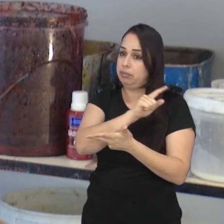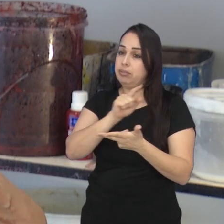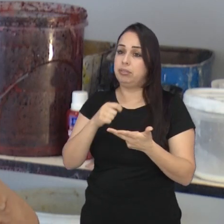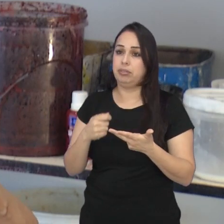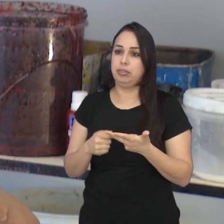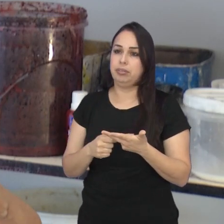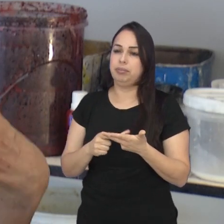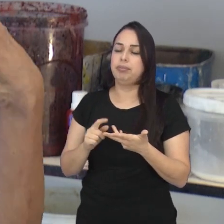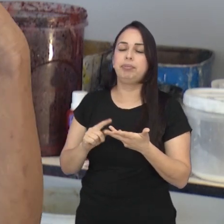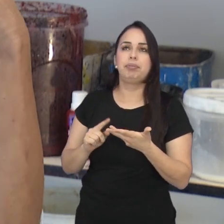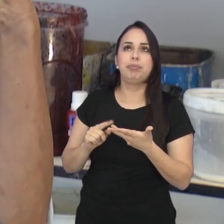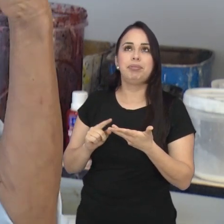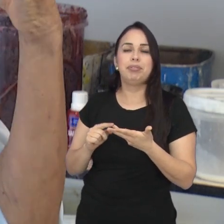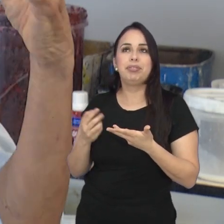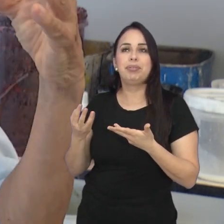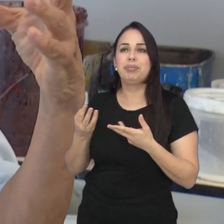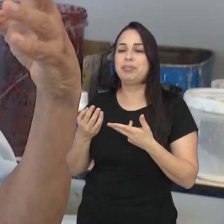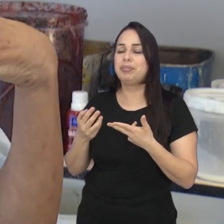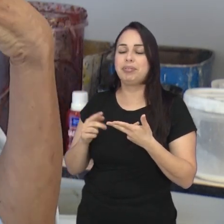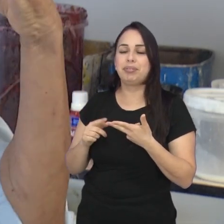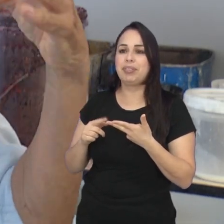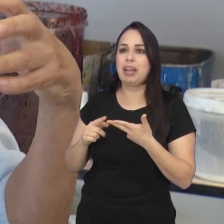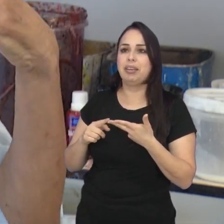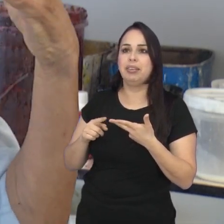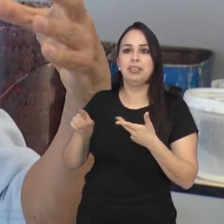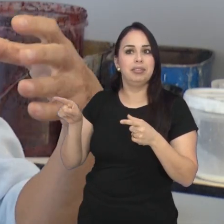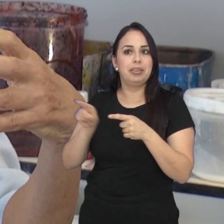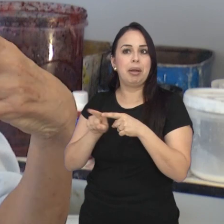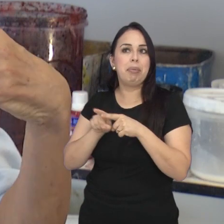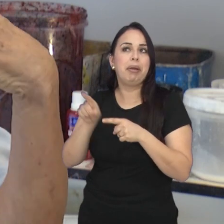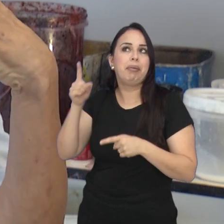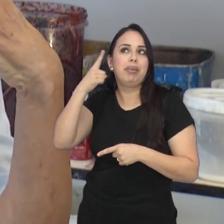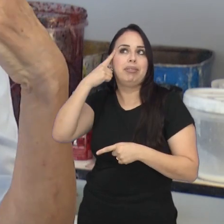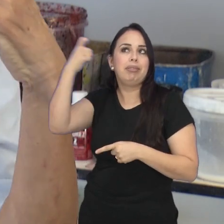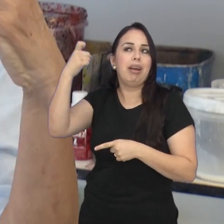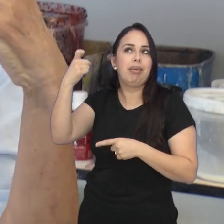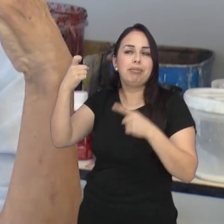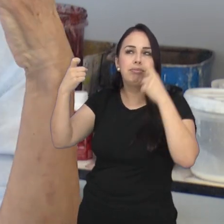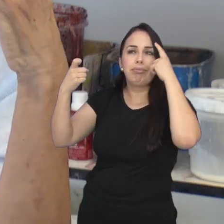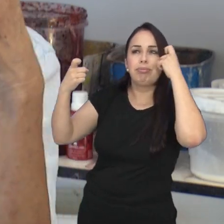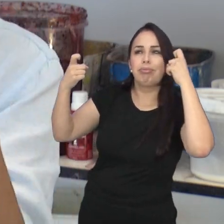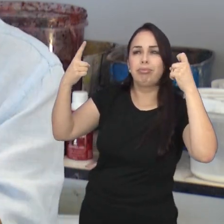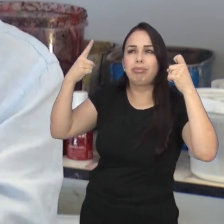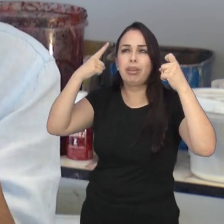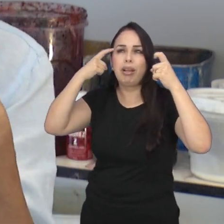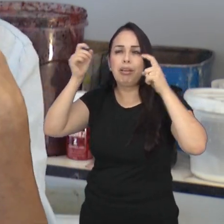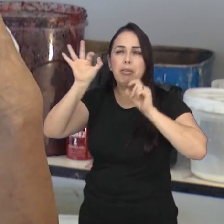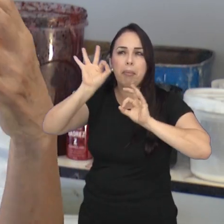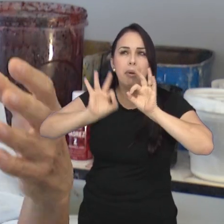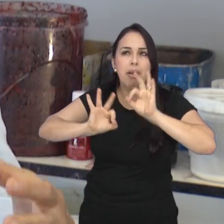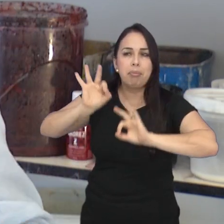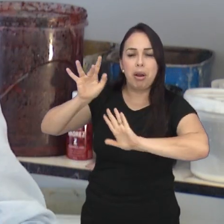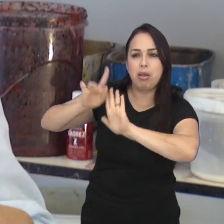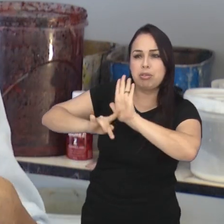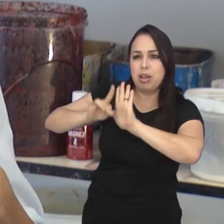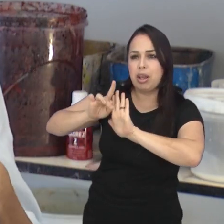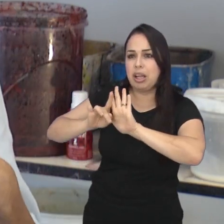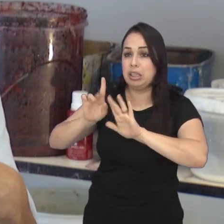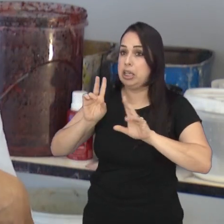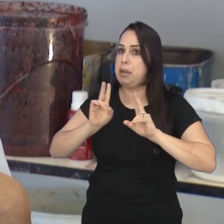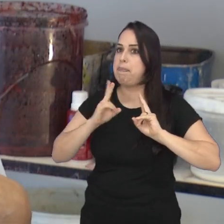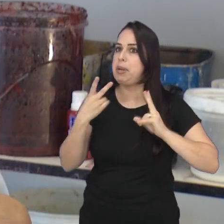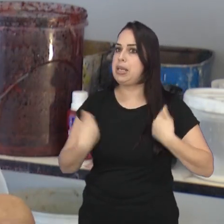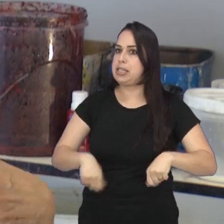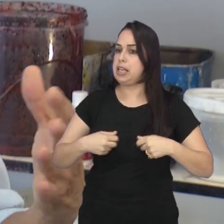E de ideias, né? De elaboração de trabalho, você tem que dar